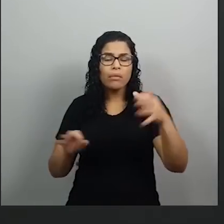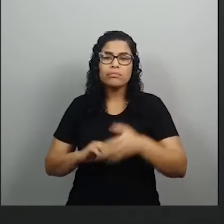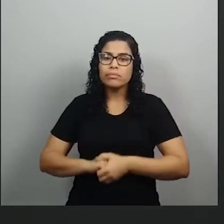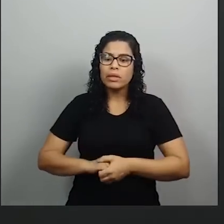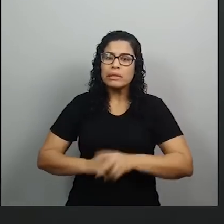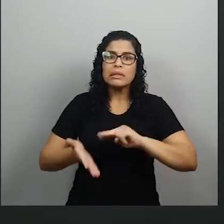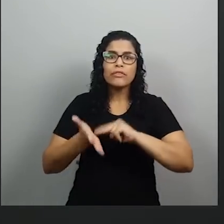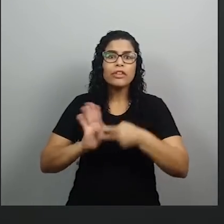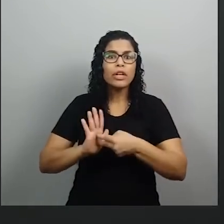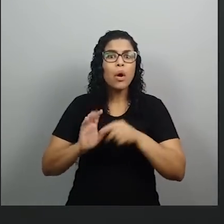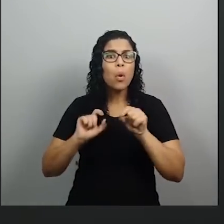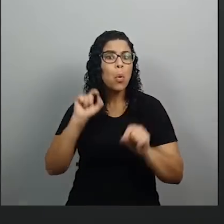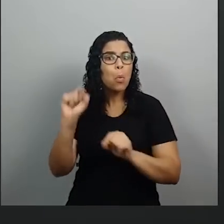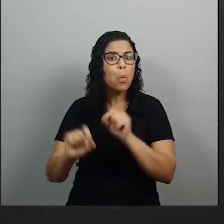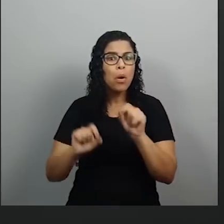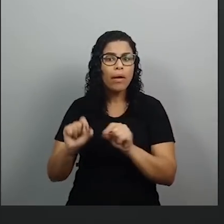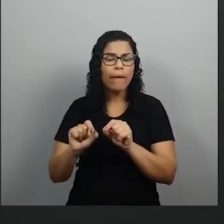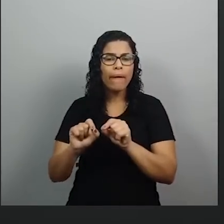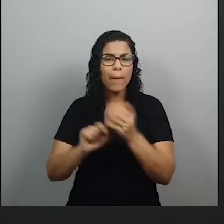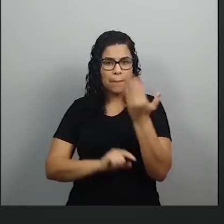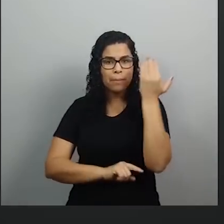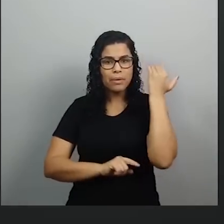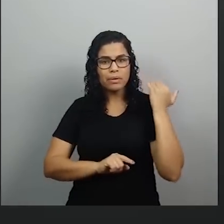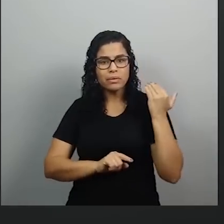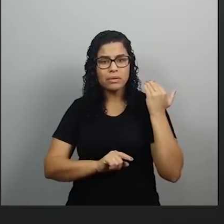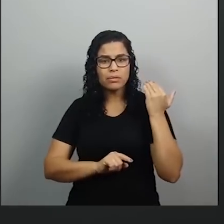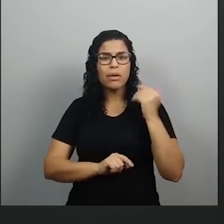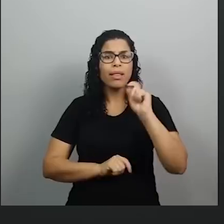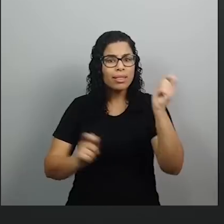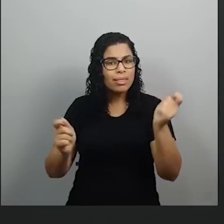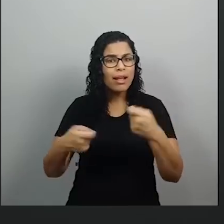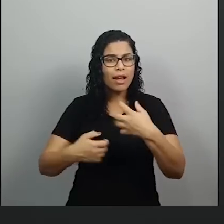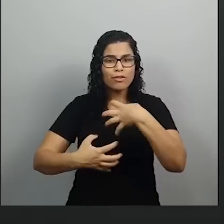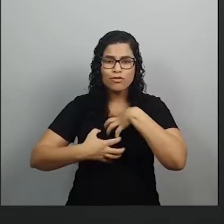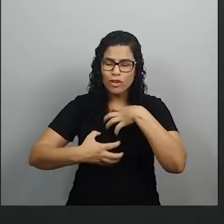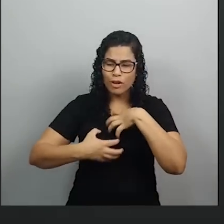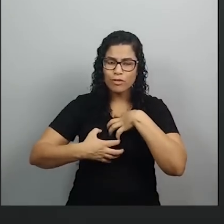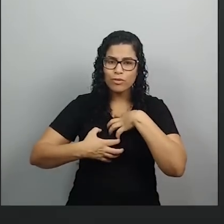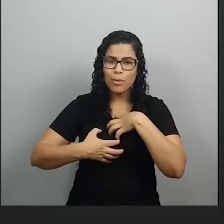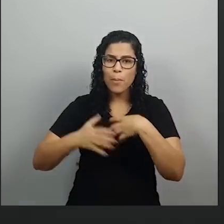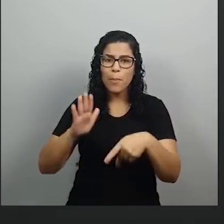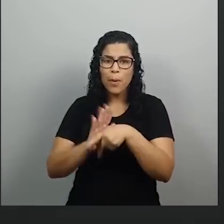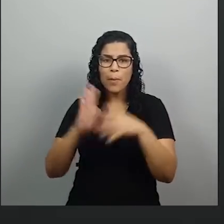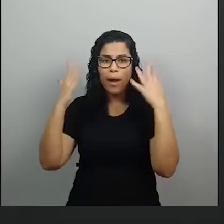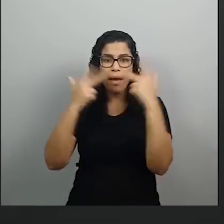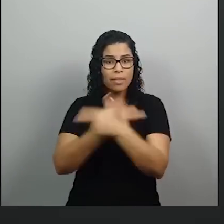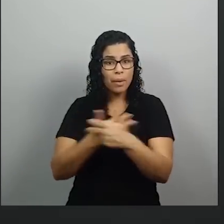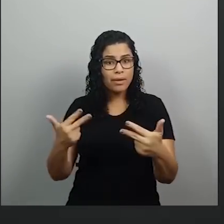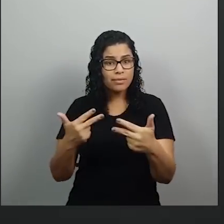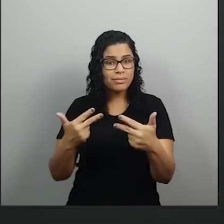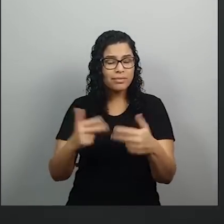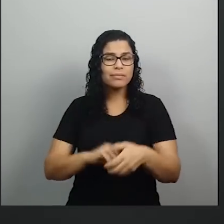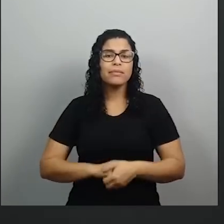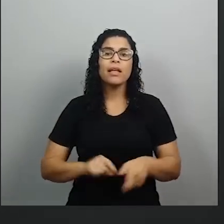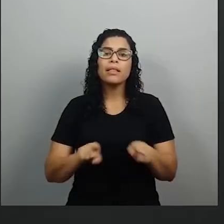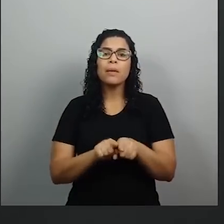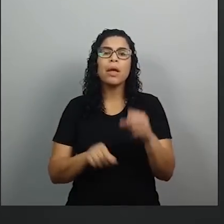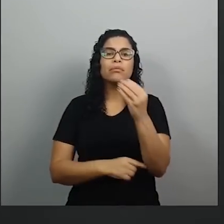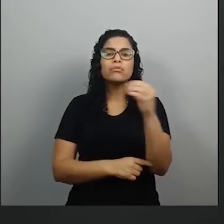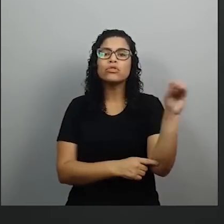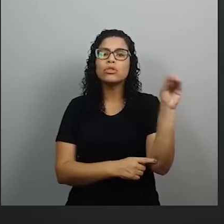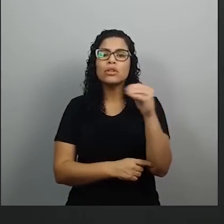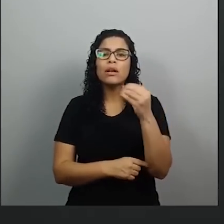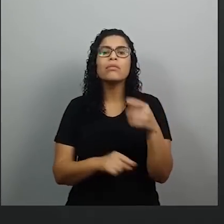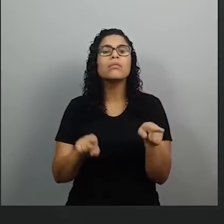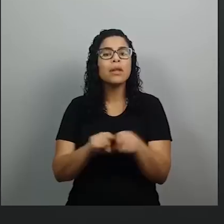Então significa que o ambiente naquela época propiciava esse tipo de ser? Sim. Dinossauro. Gente, imagina